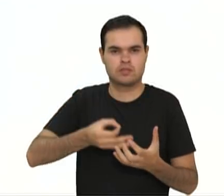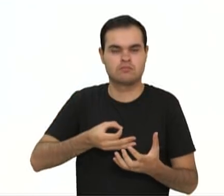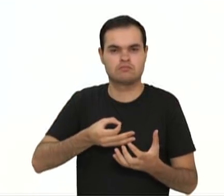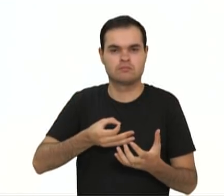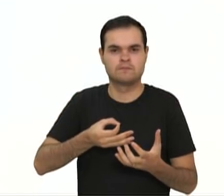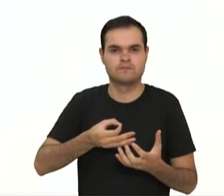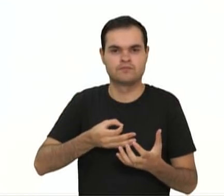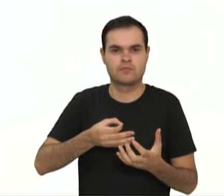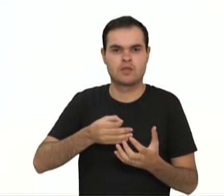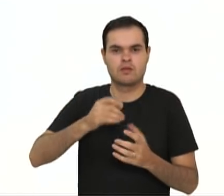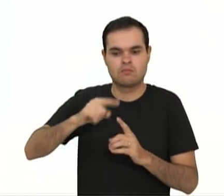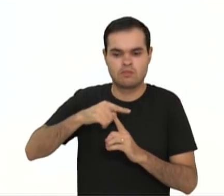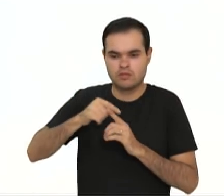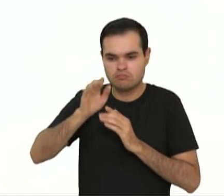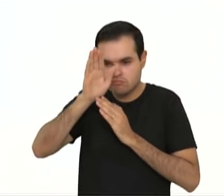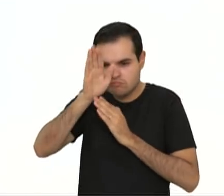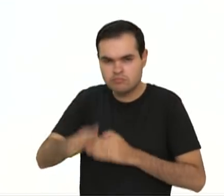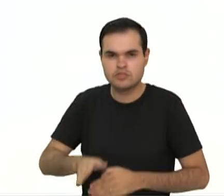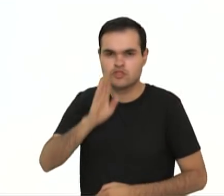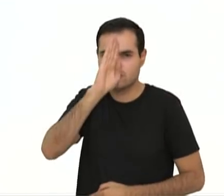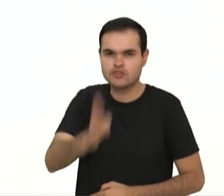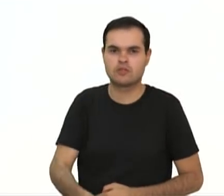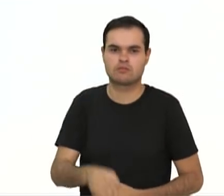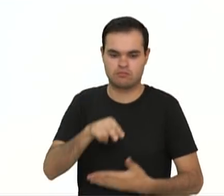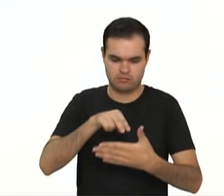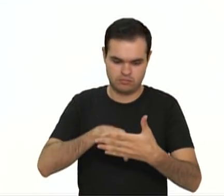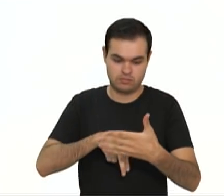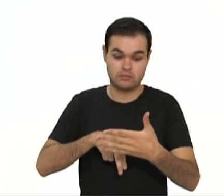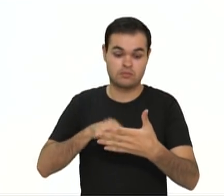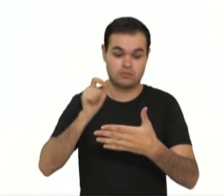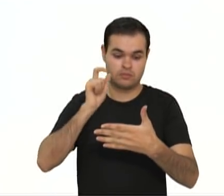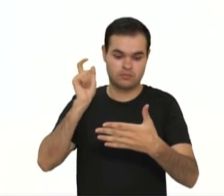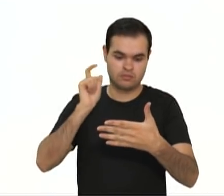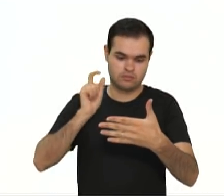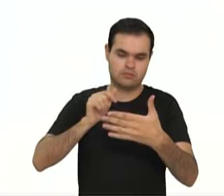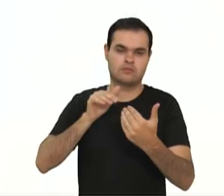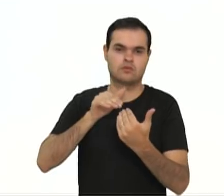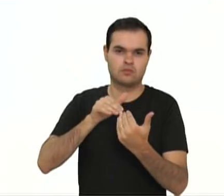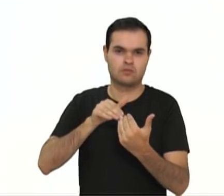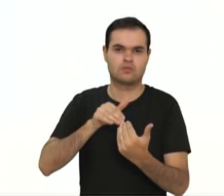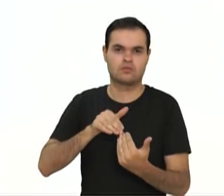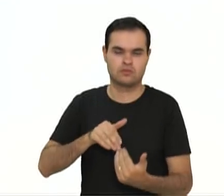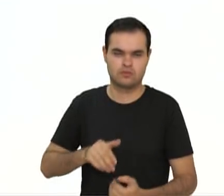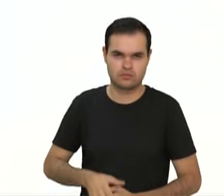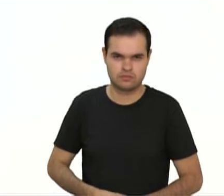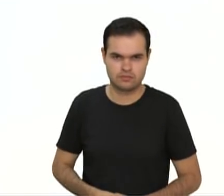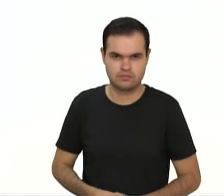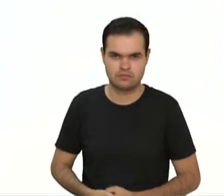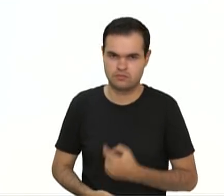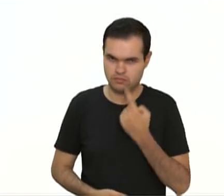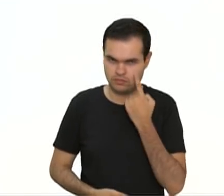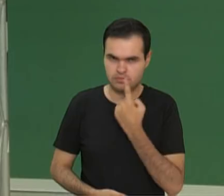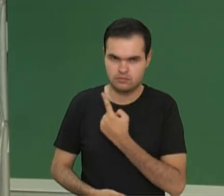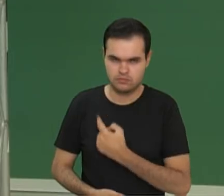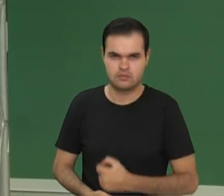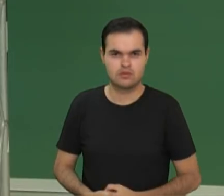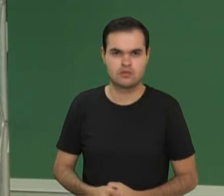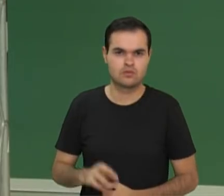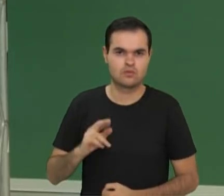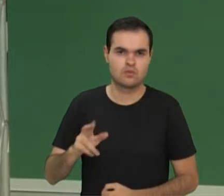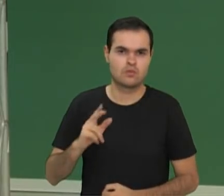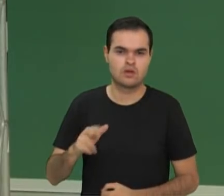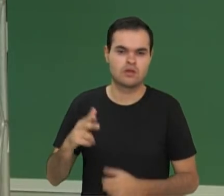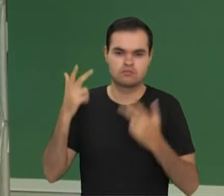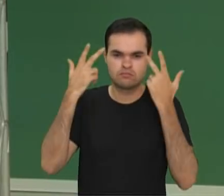e envolver mais diretamente o leitor para a aceitação dos argumentos apresentados. Como eu disse, não é de